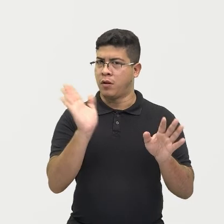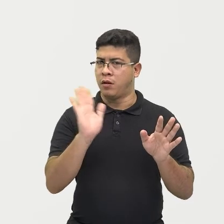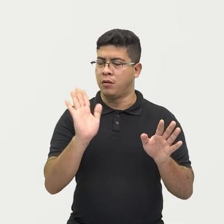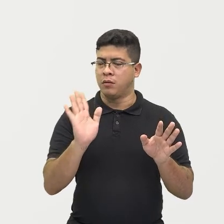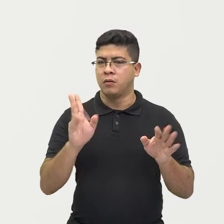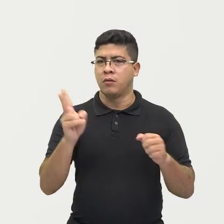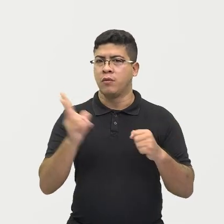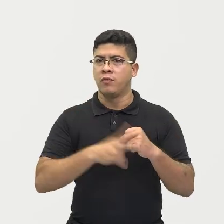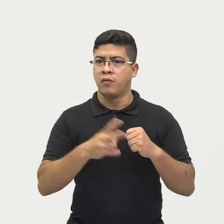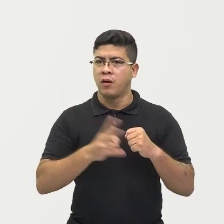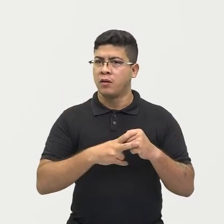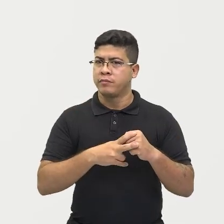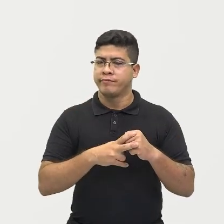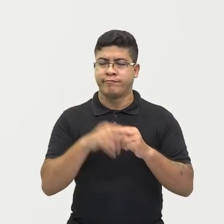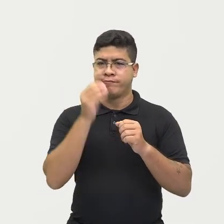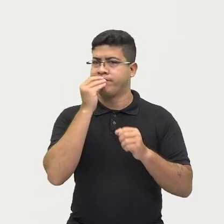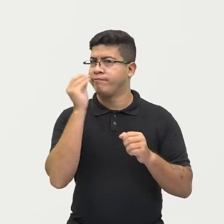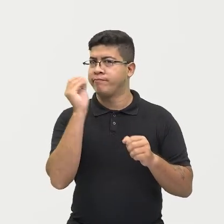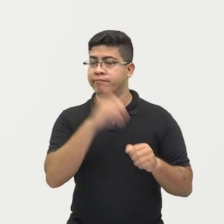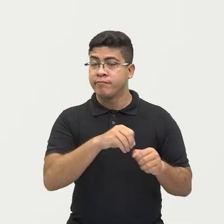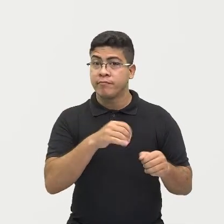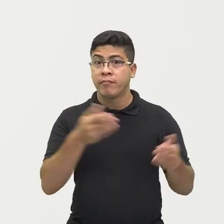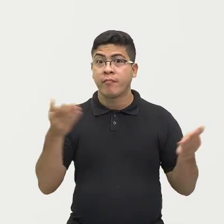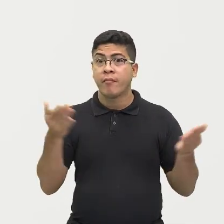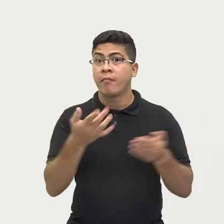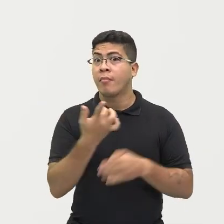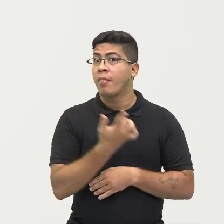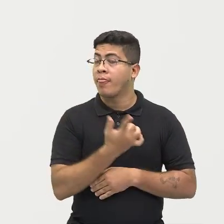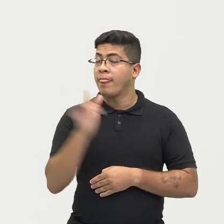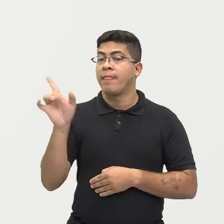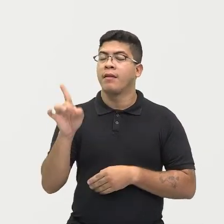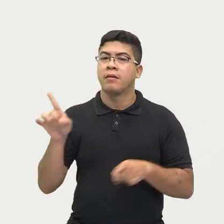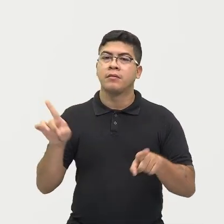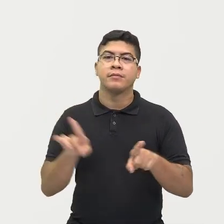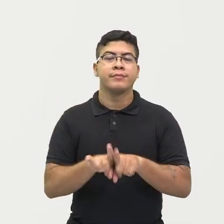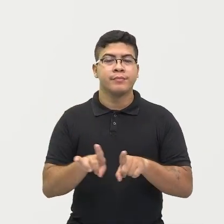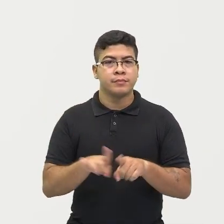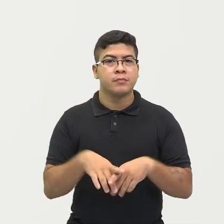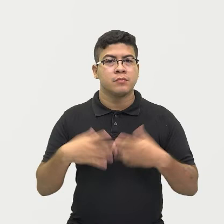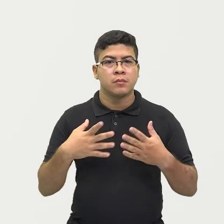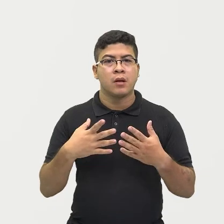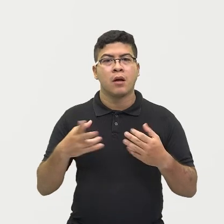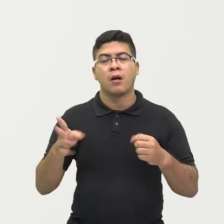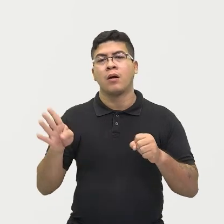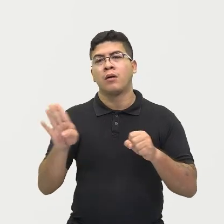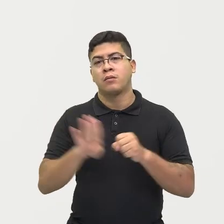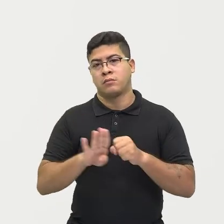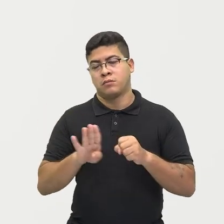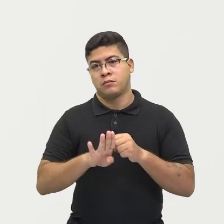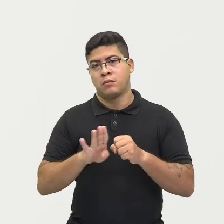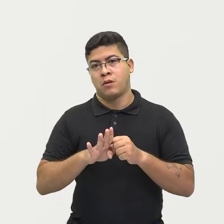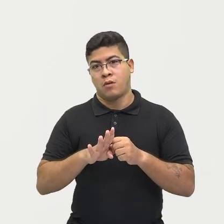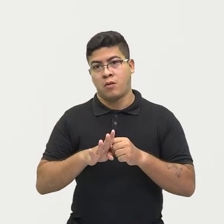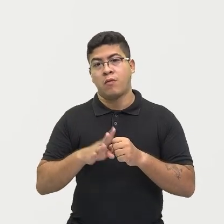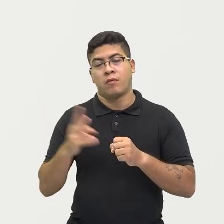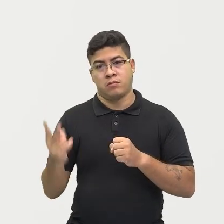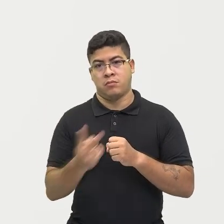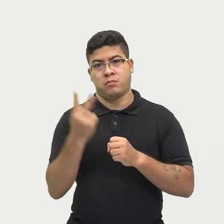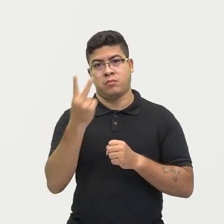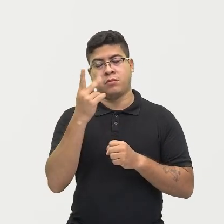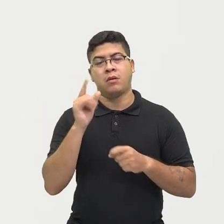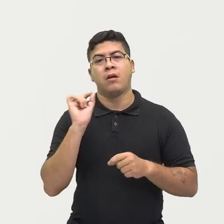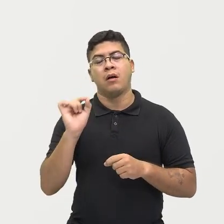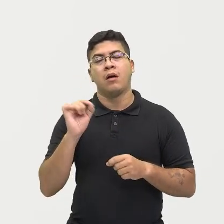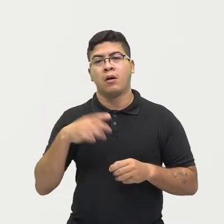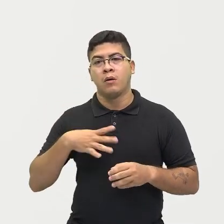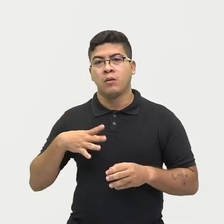indicar o verbo vai indicar a valorização do substantivo. Ele vai valorizar o uso do substantivo e